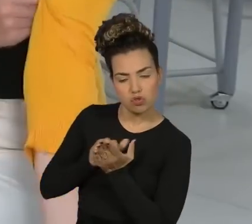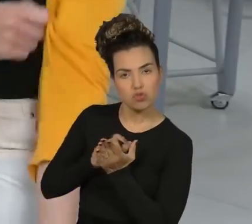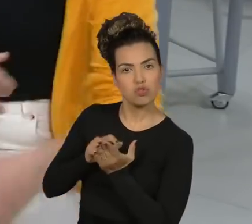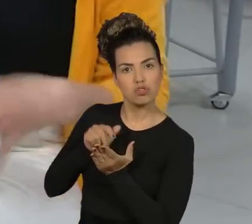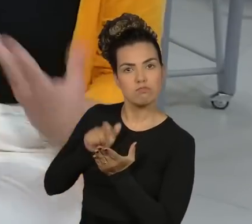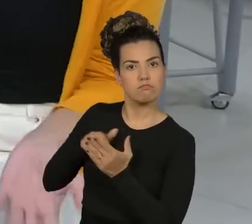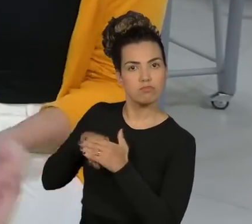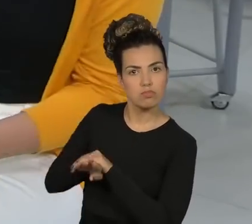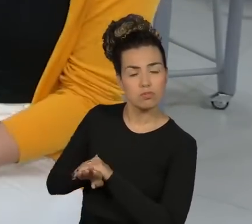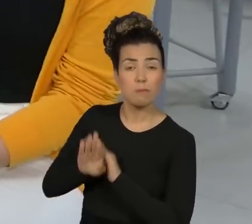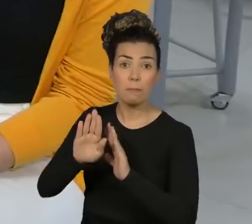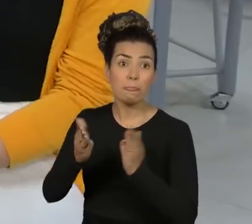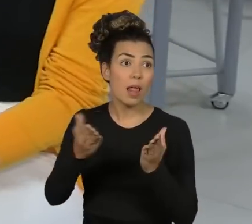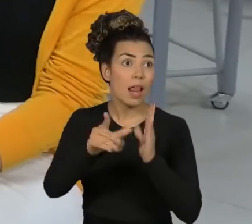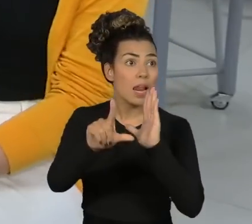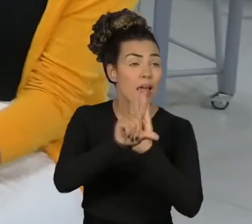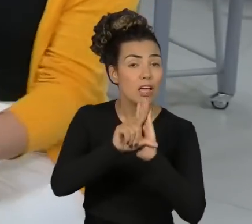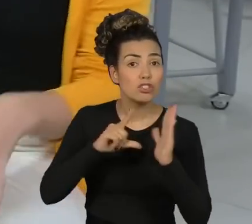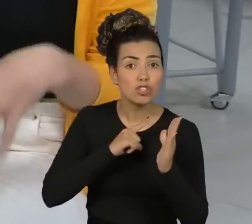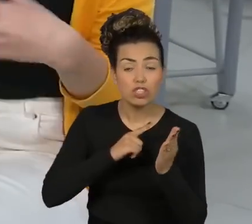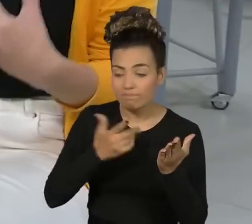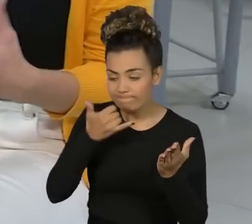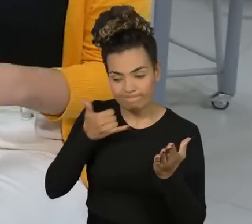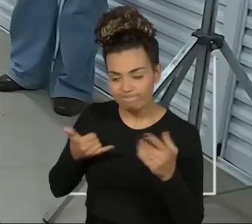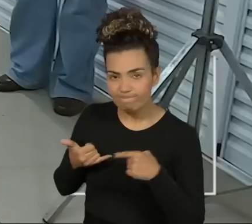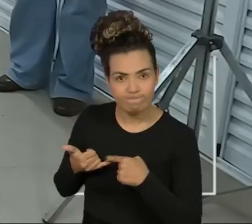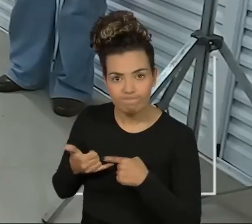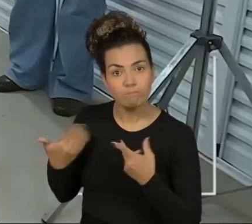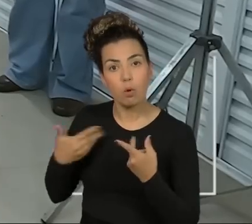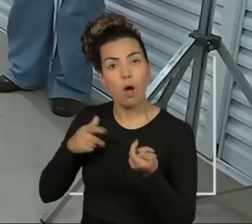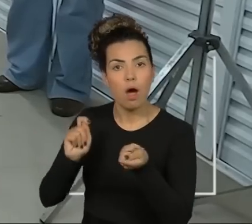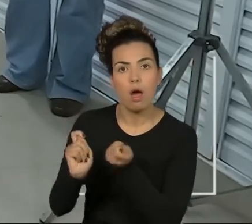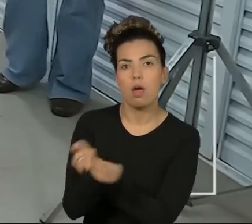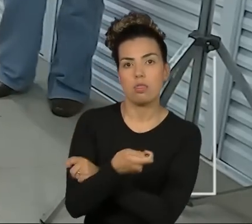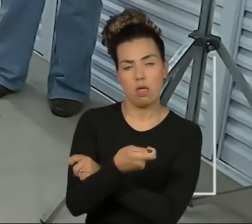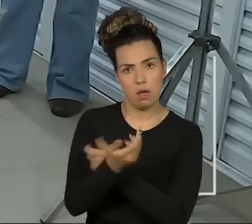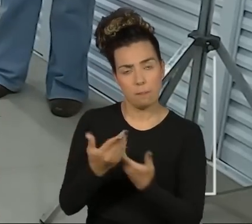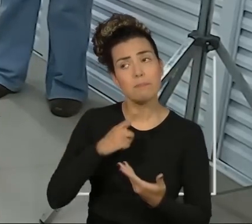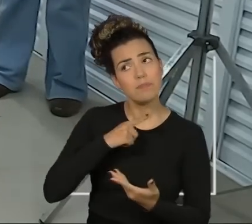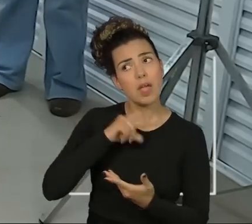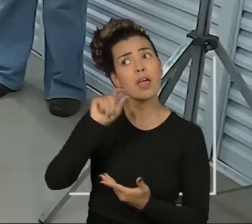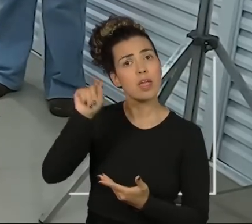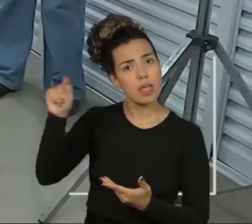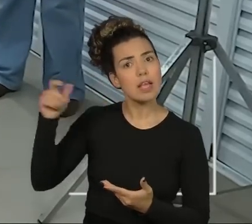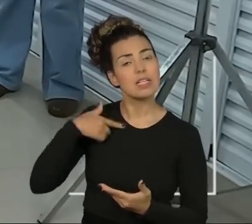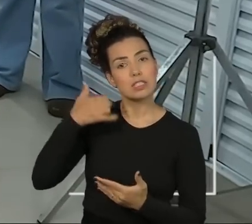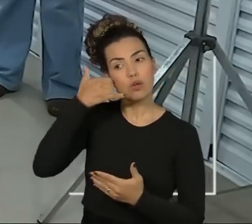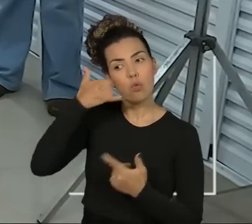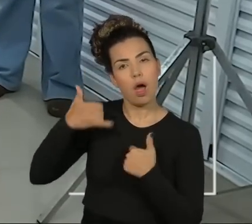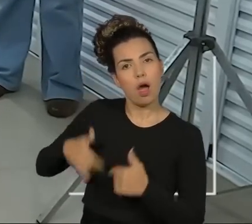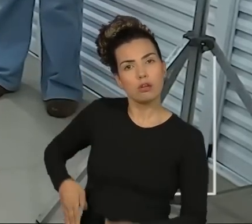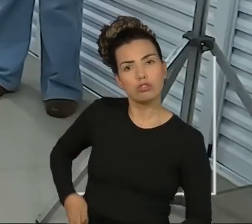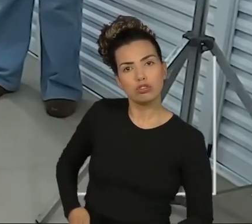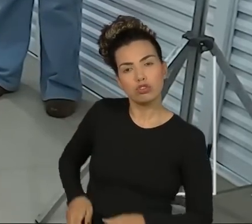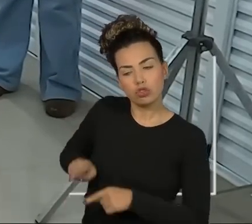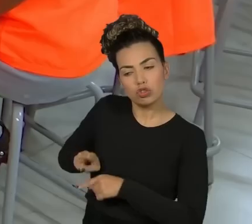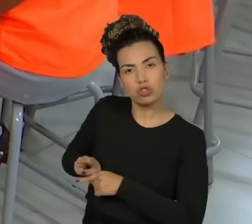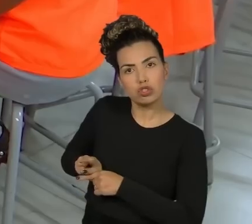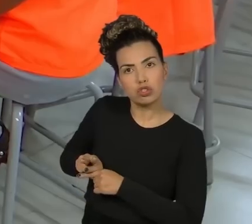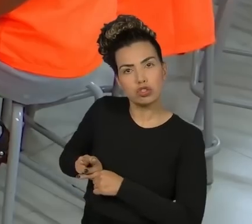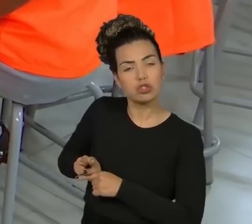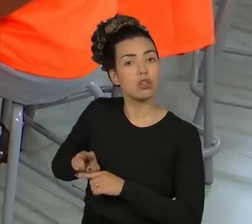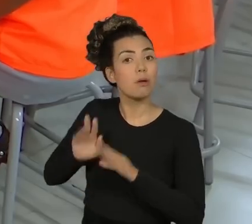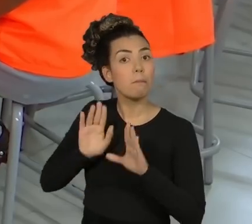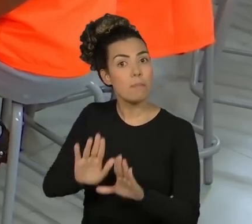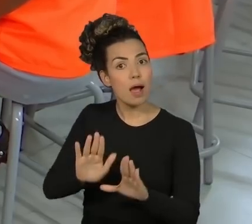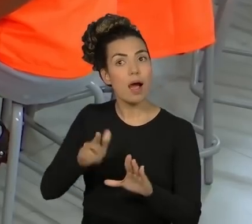da lei, a gente teve essas mudanças, né? Então, alguns continuam trazendo o celular no bolso, guarda, mas a gente tem que